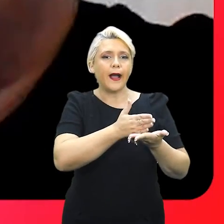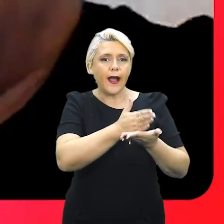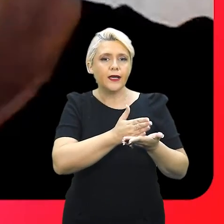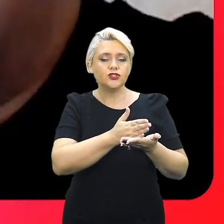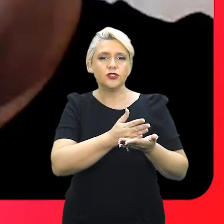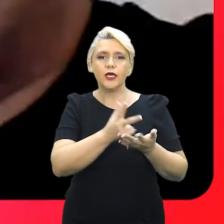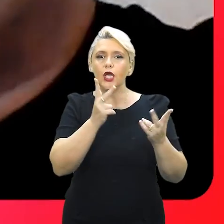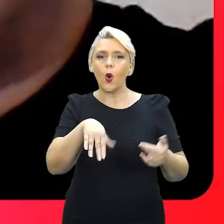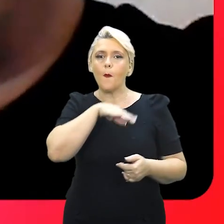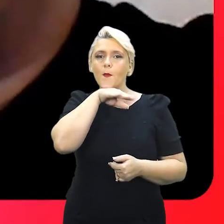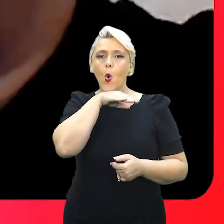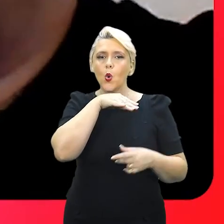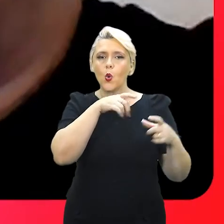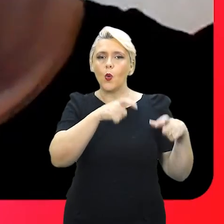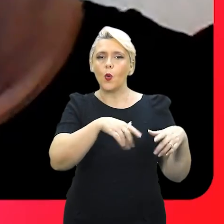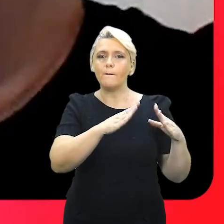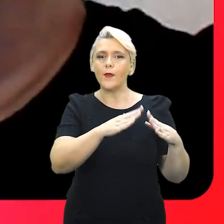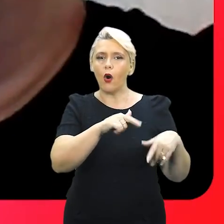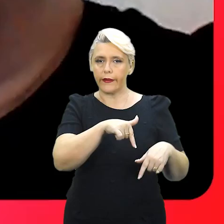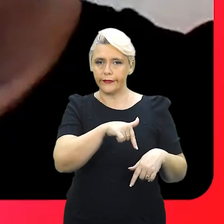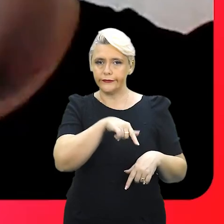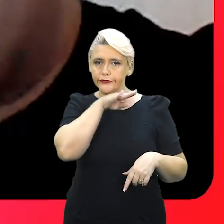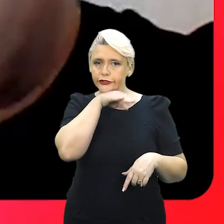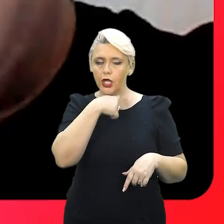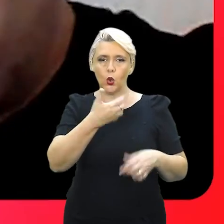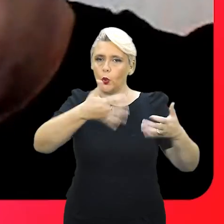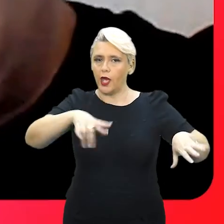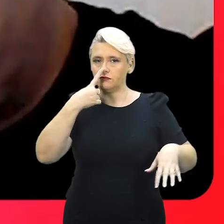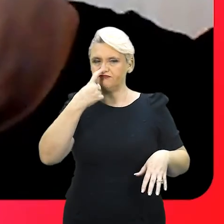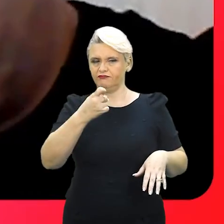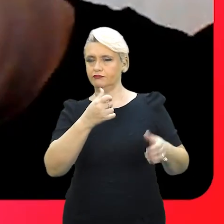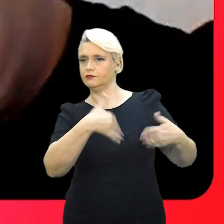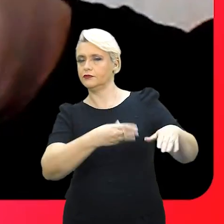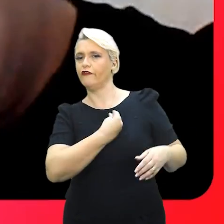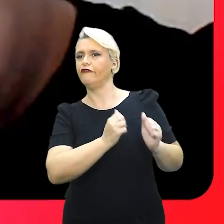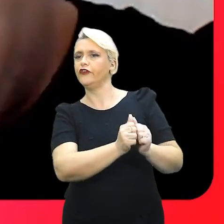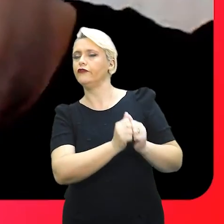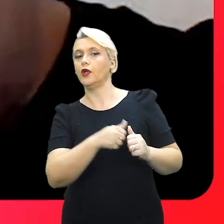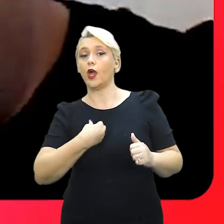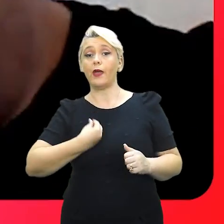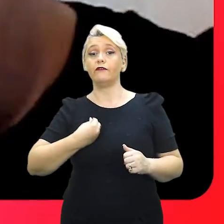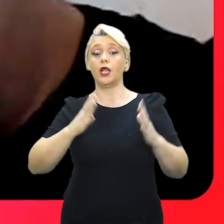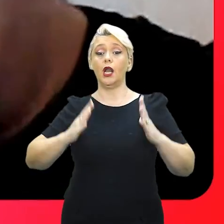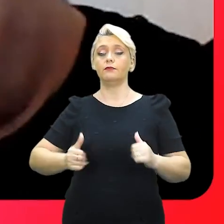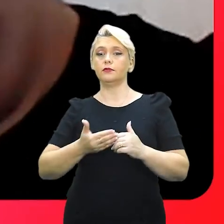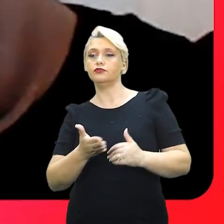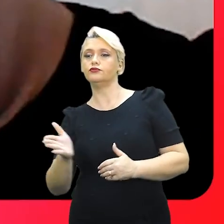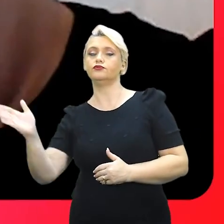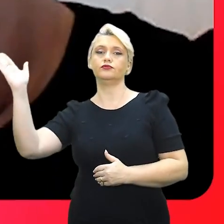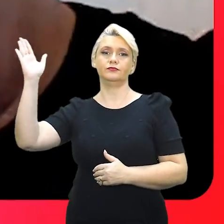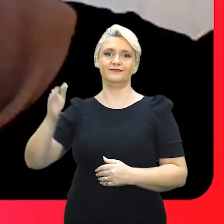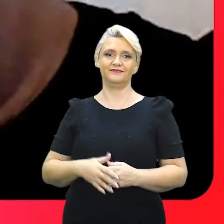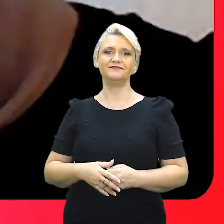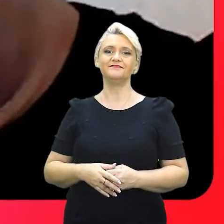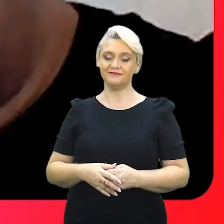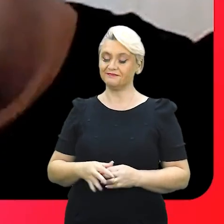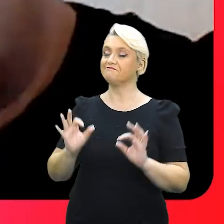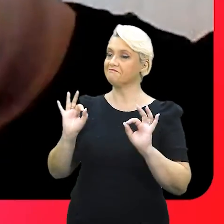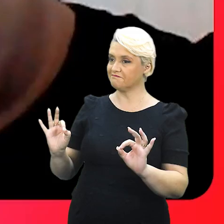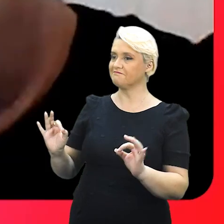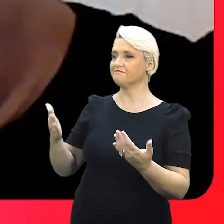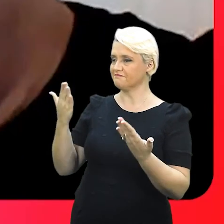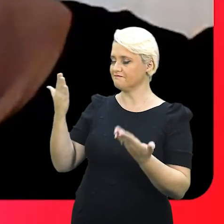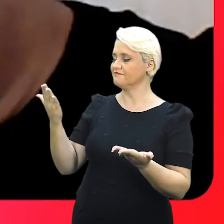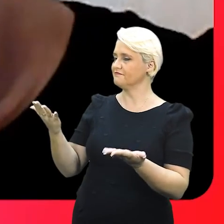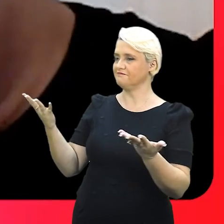é um chiqueiro, e desse chiqueiro eu não quero levar nenhum cheiro. Sair e seguir a vida, Antônio José. Muito